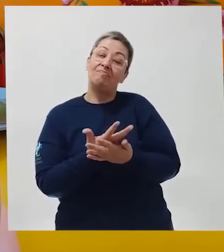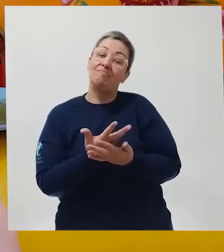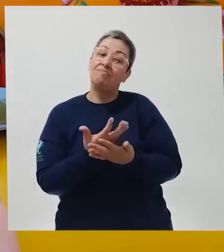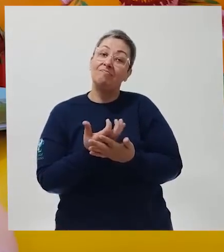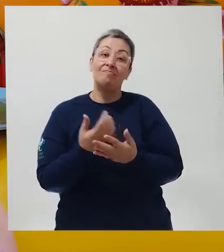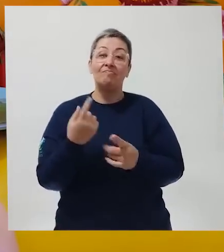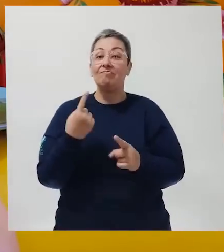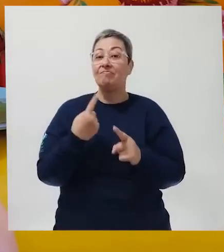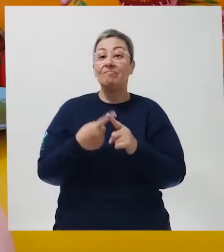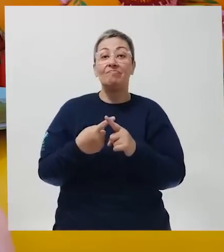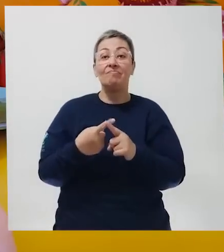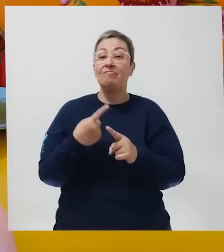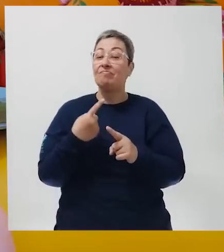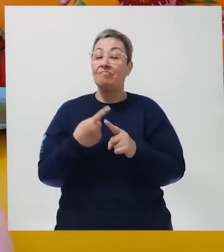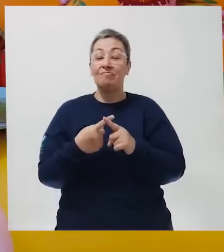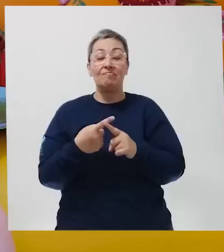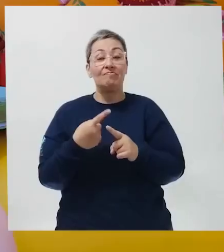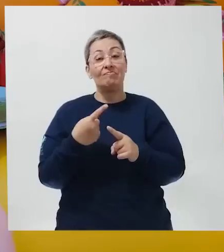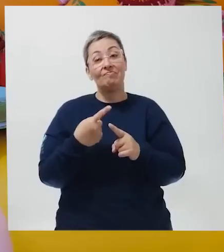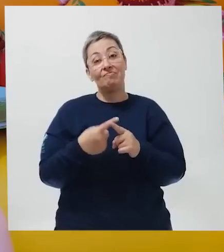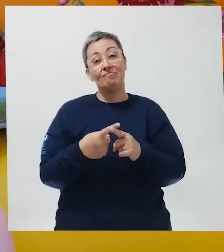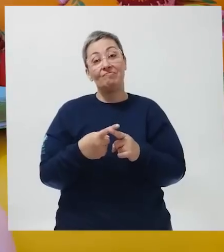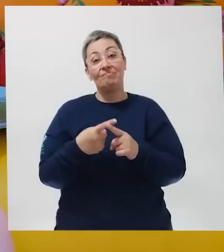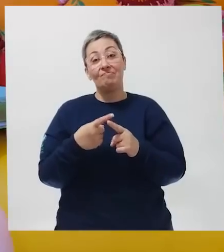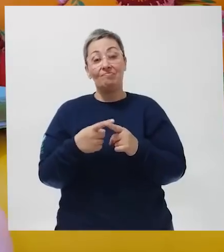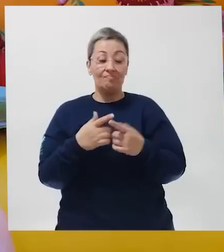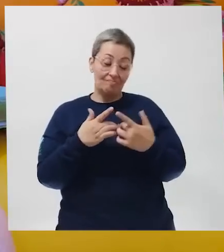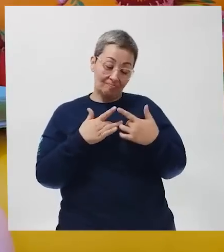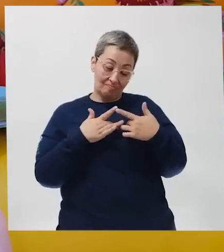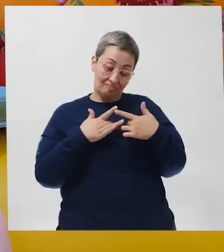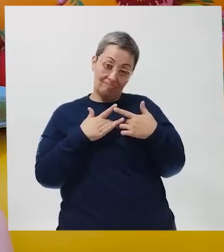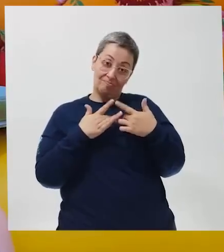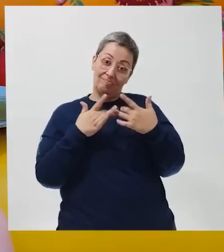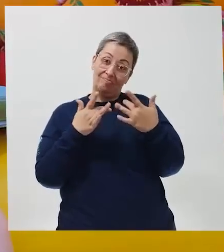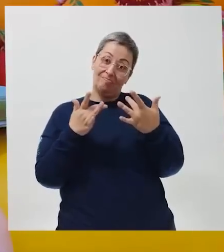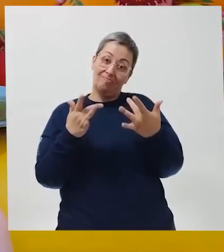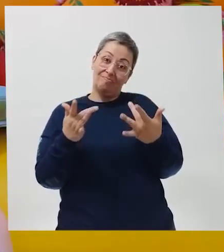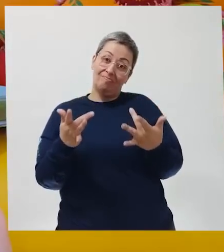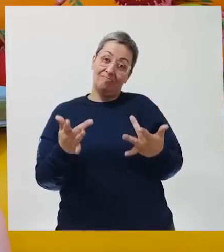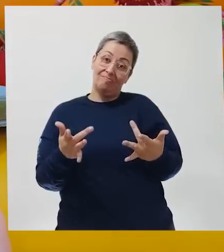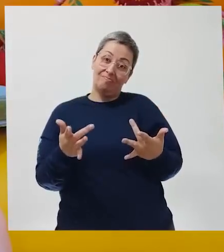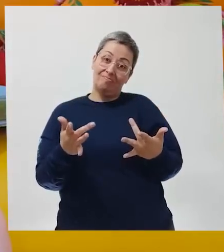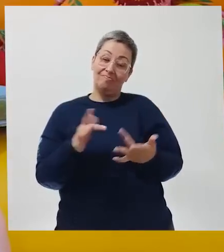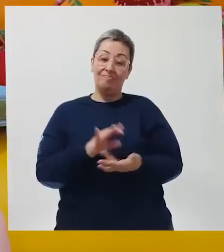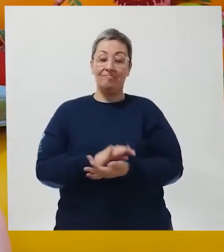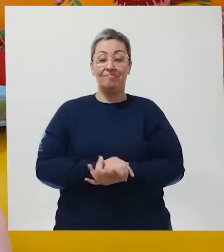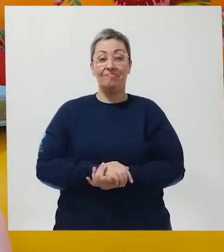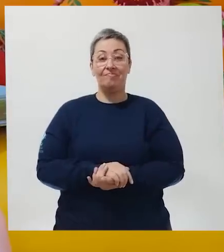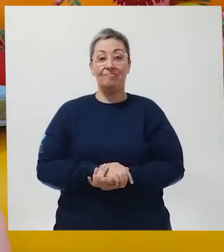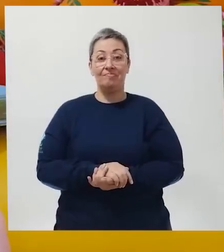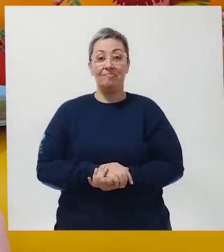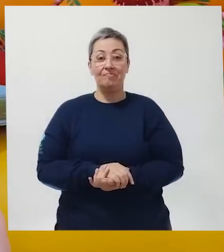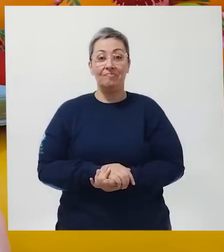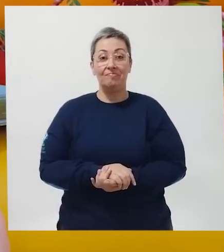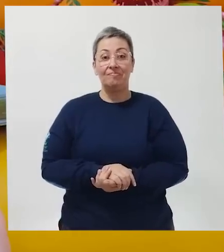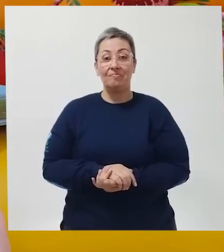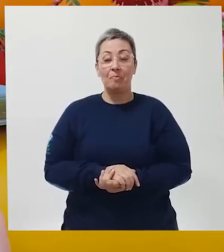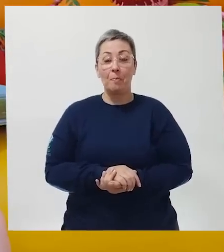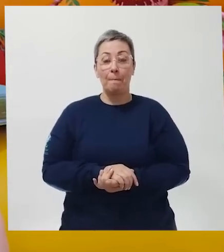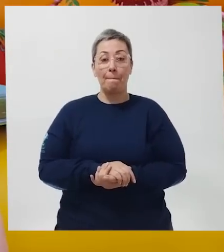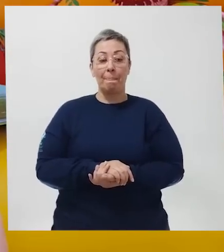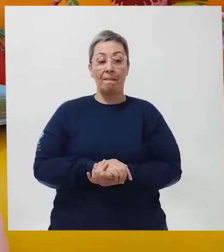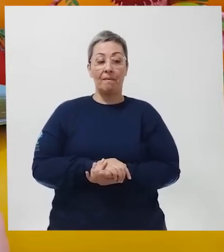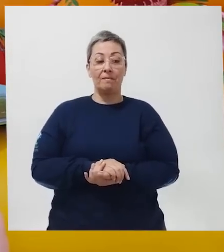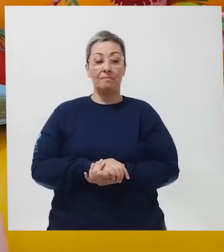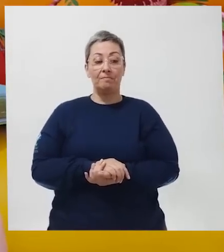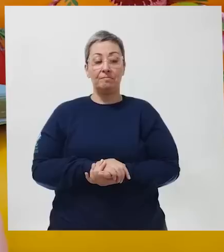roubei teu coração, é porque eu te